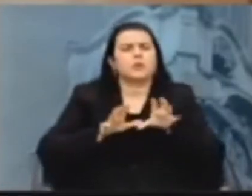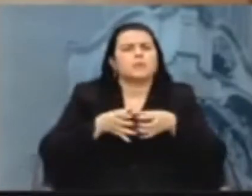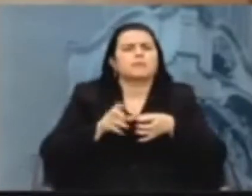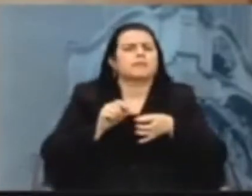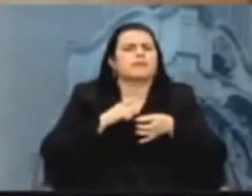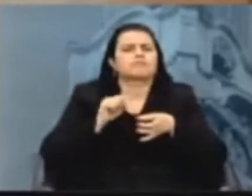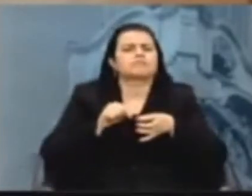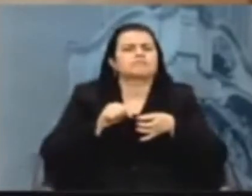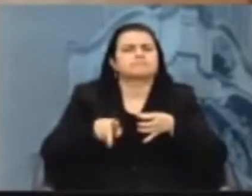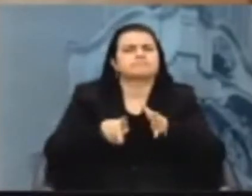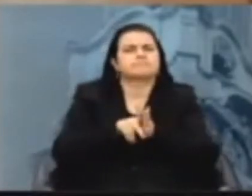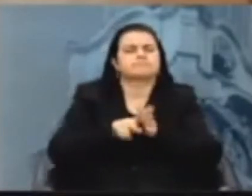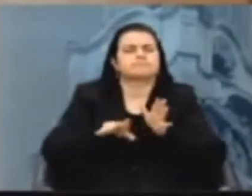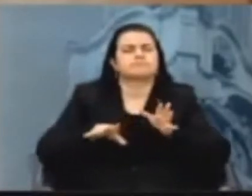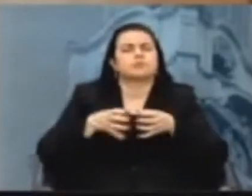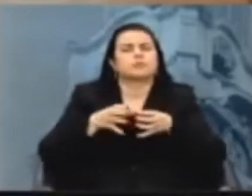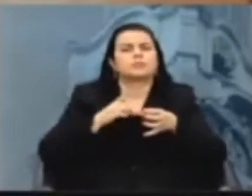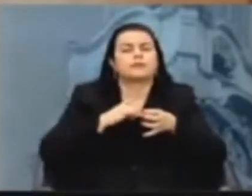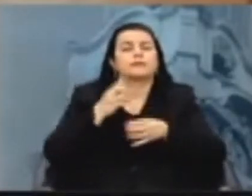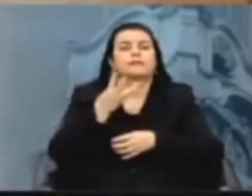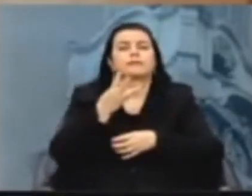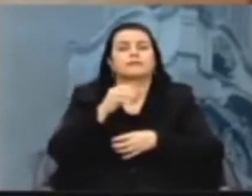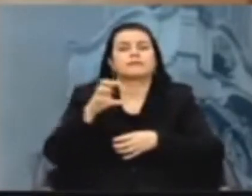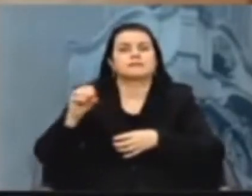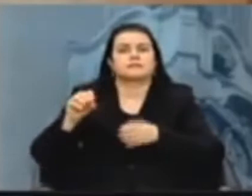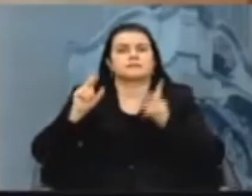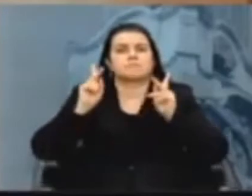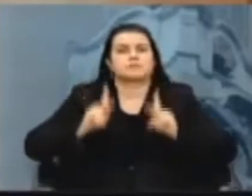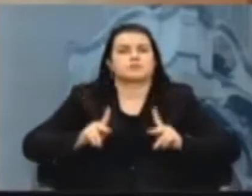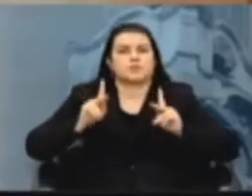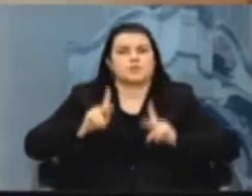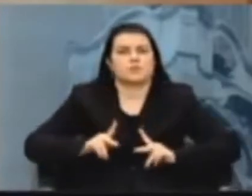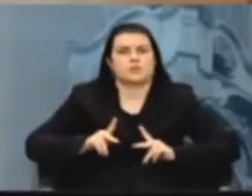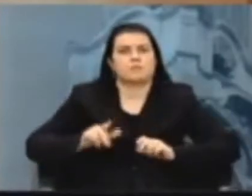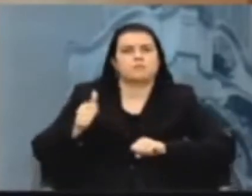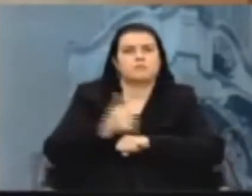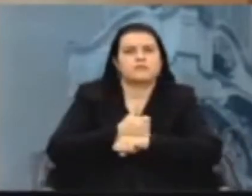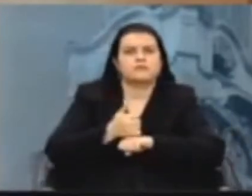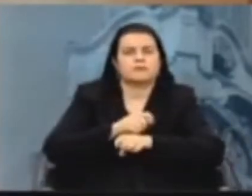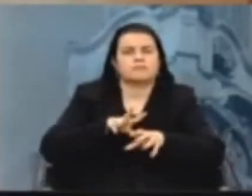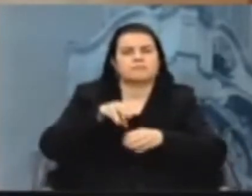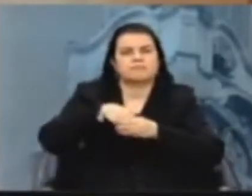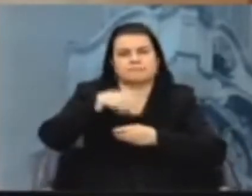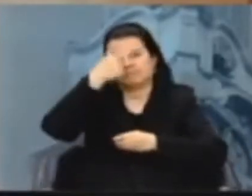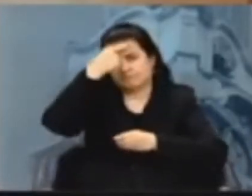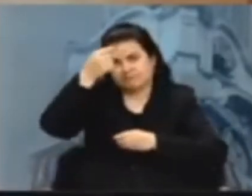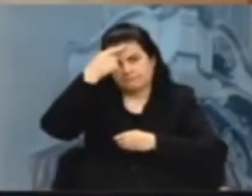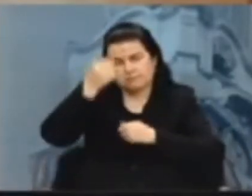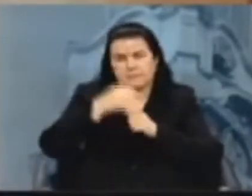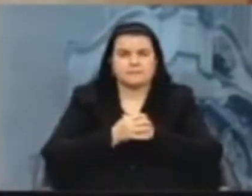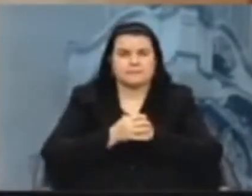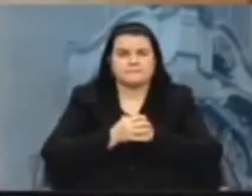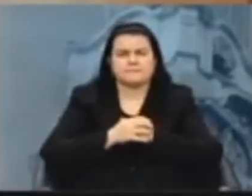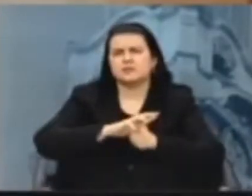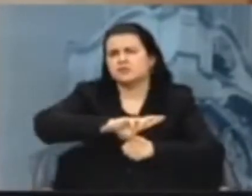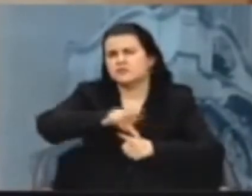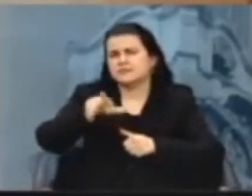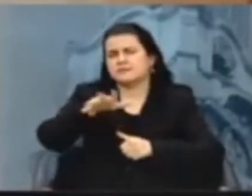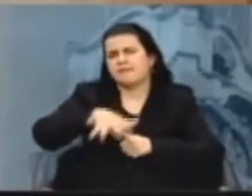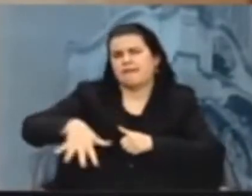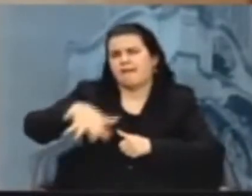reúne atualmente mais de 300 profissionais universitários de diferentes áreas